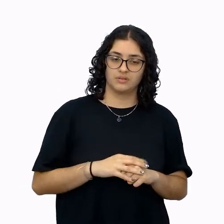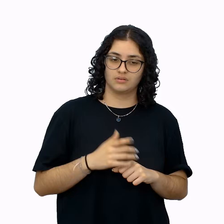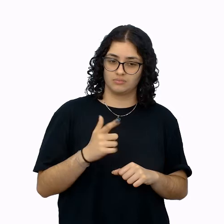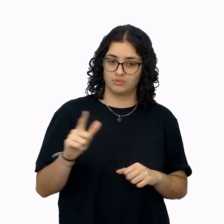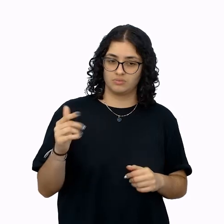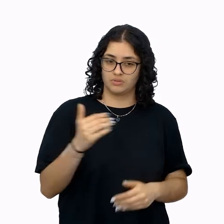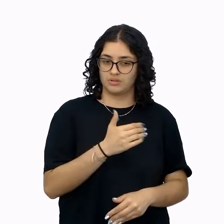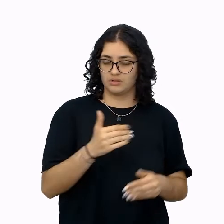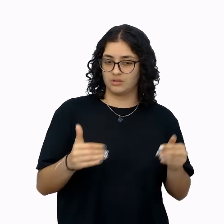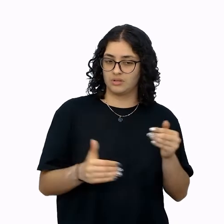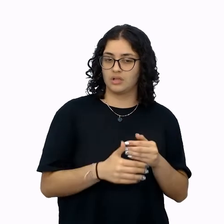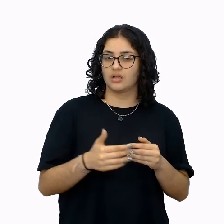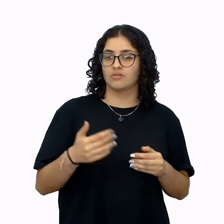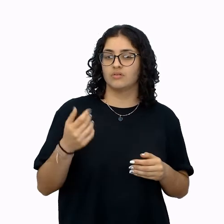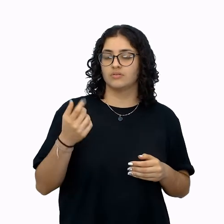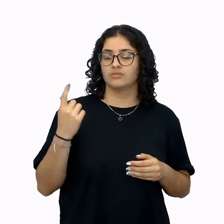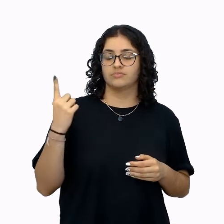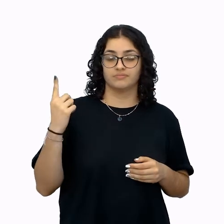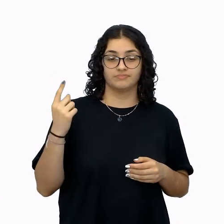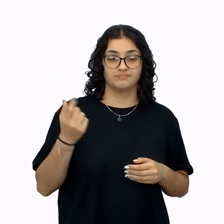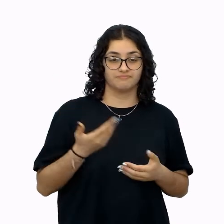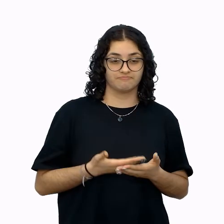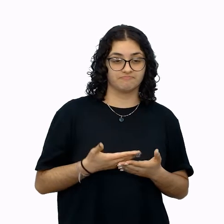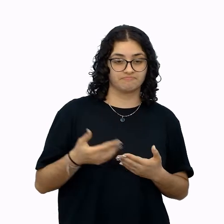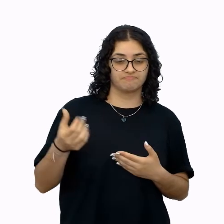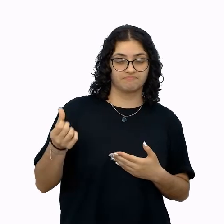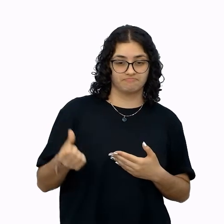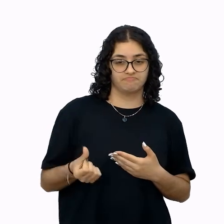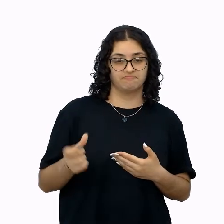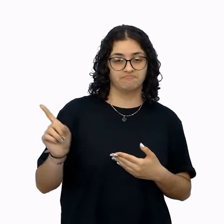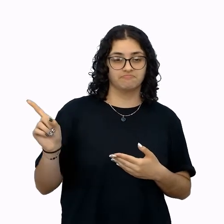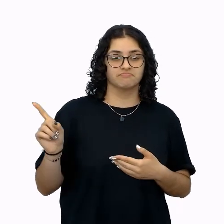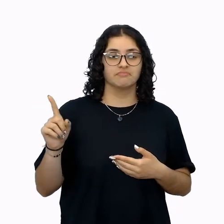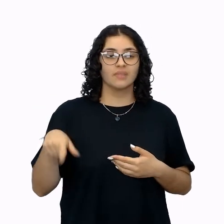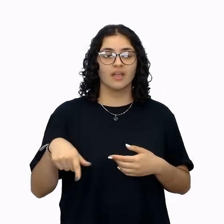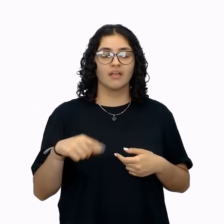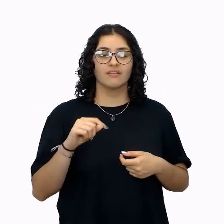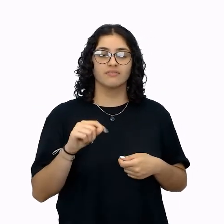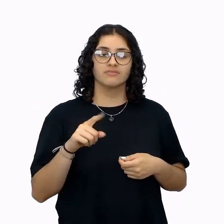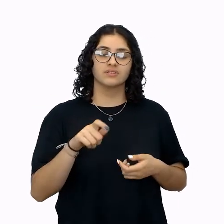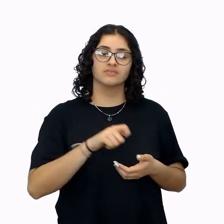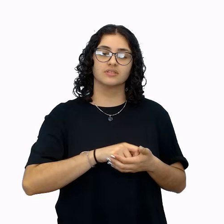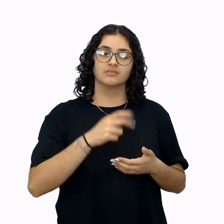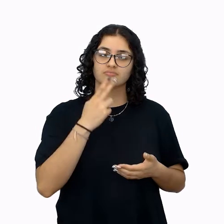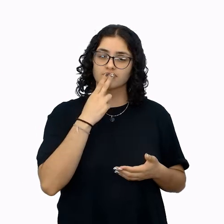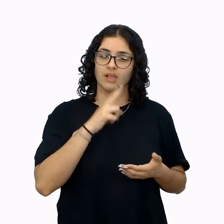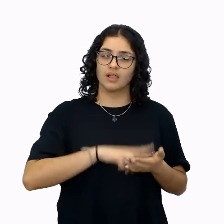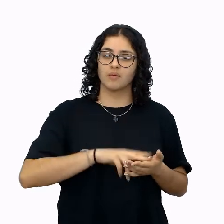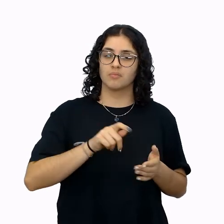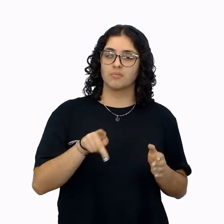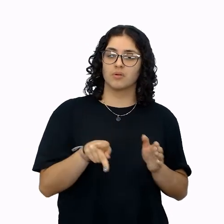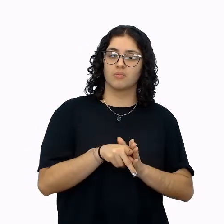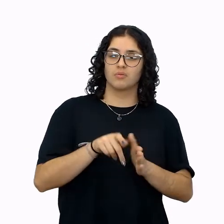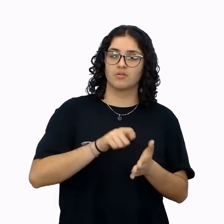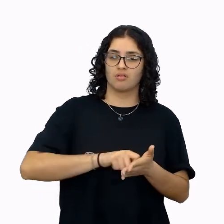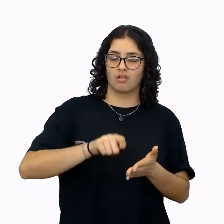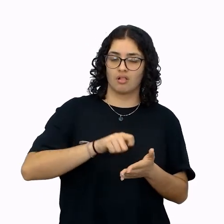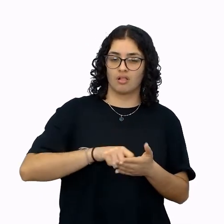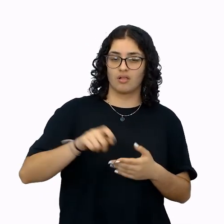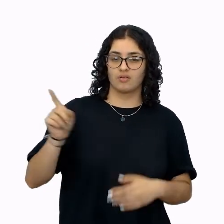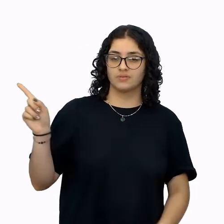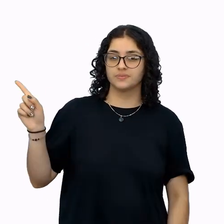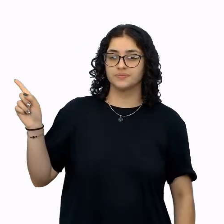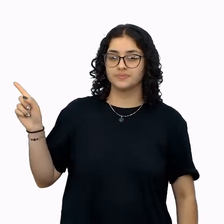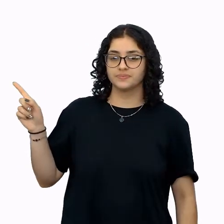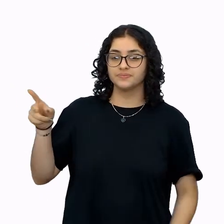próxima slide, aqui na aula 6, vocês dá para ver que eles serão convidados a fazer uma carta de leitor, mas antes eles vão fazer uma reflexão sobre